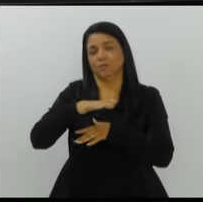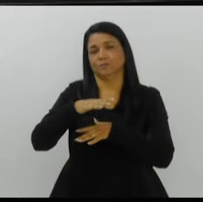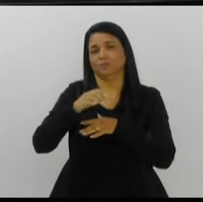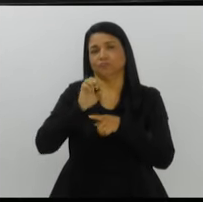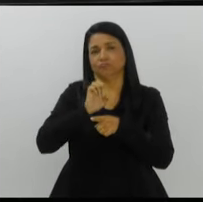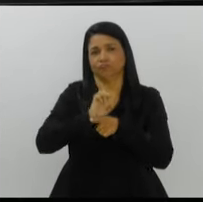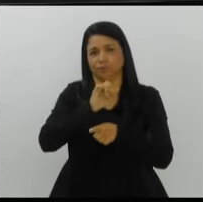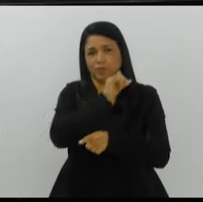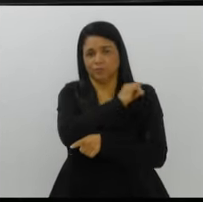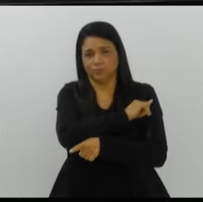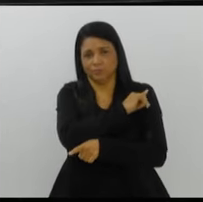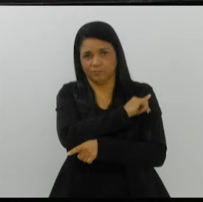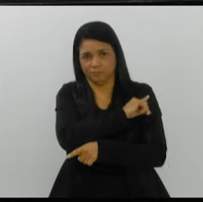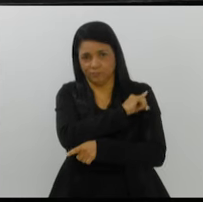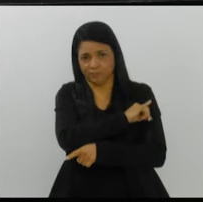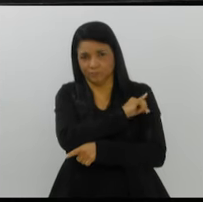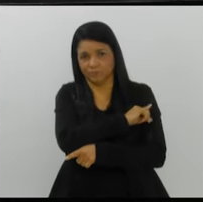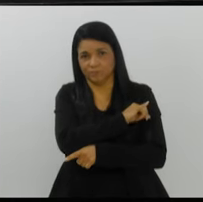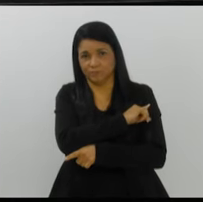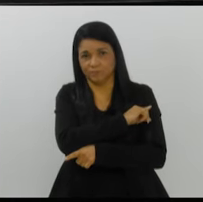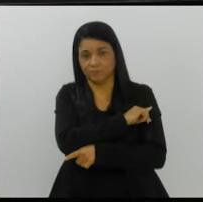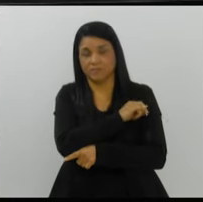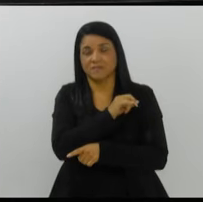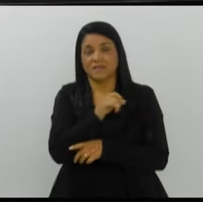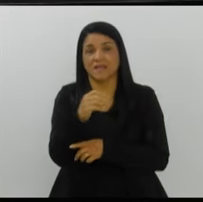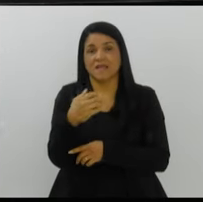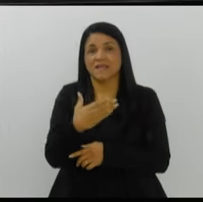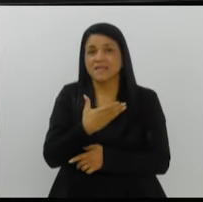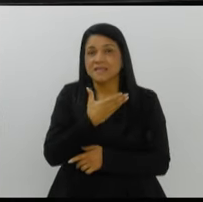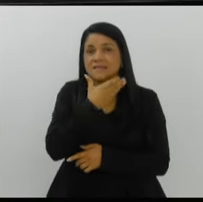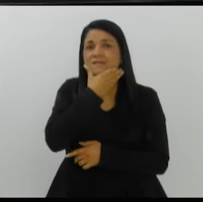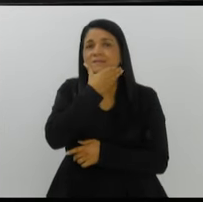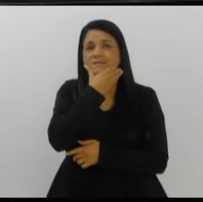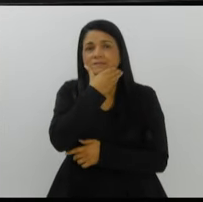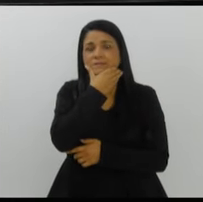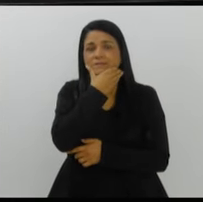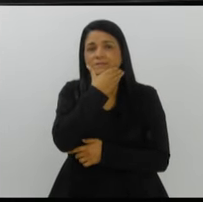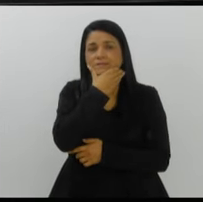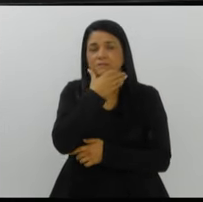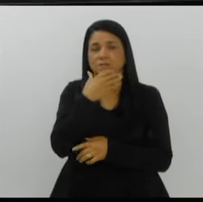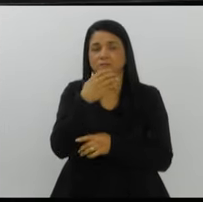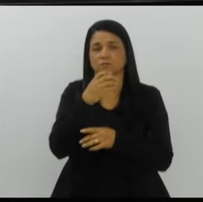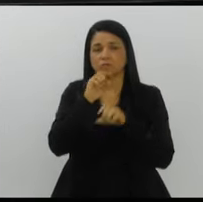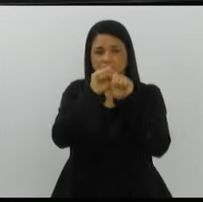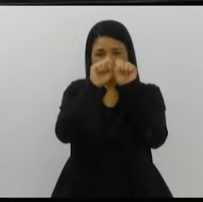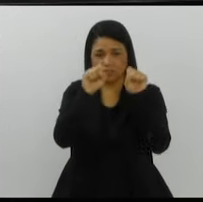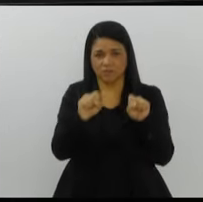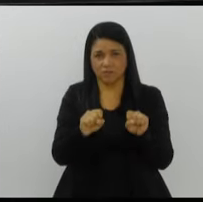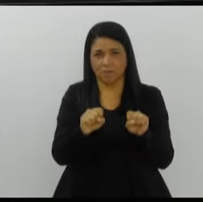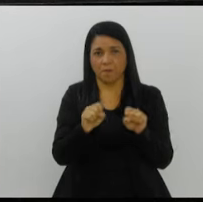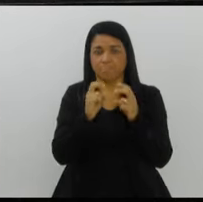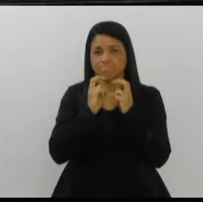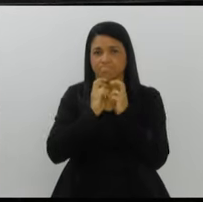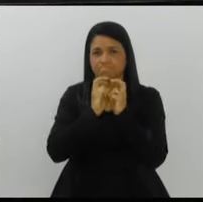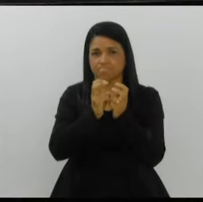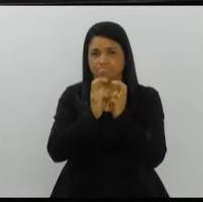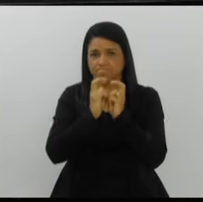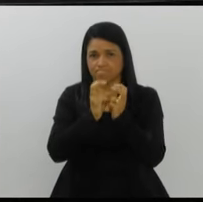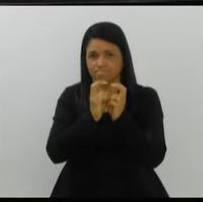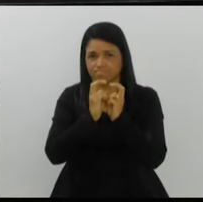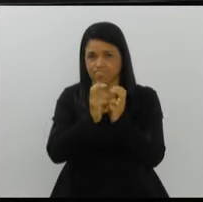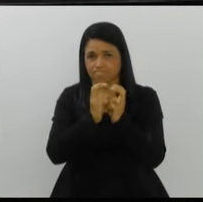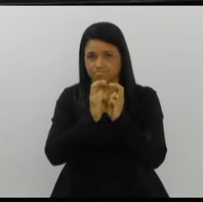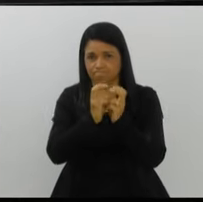de Janeiro, que é a crise do sistema ferroviário de transporte